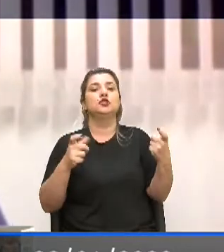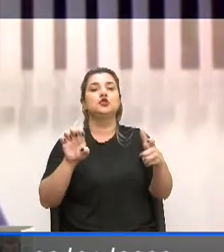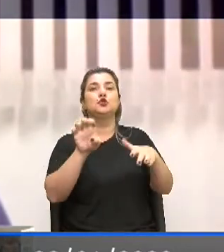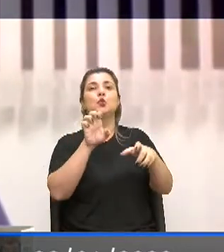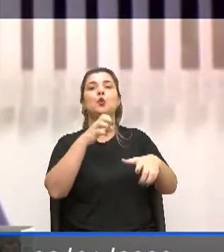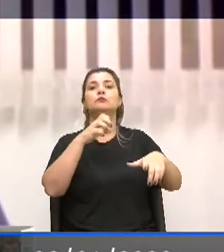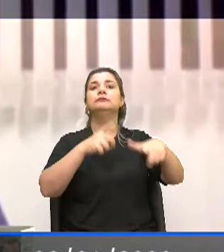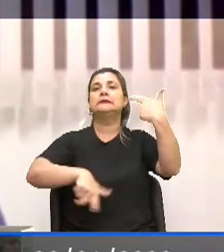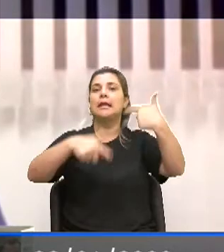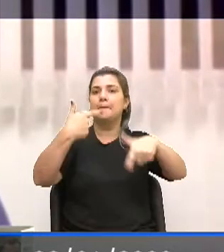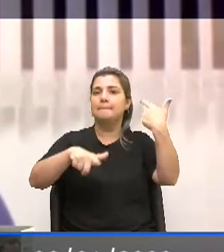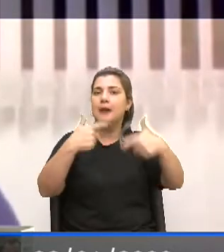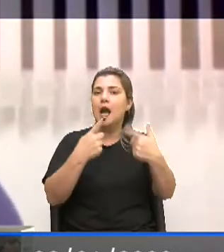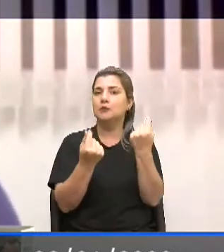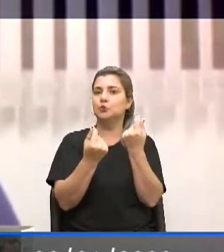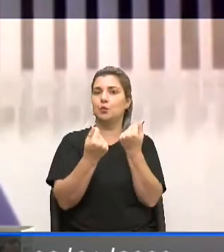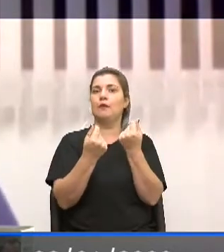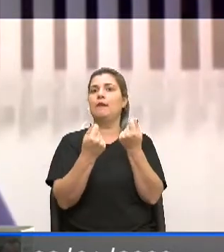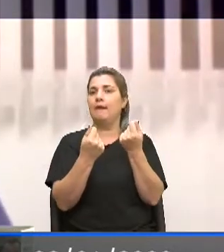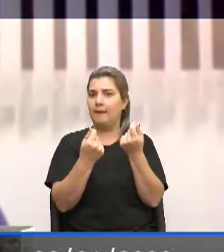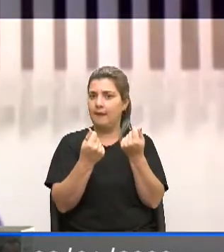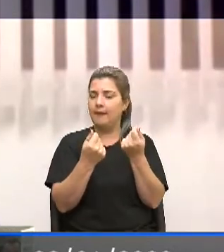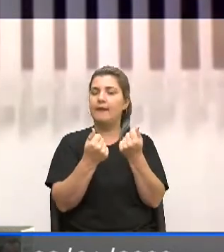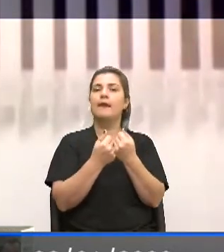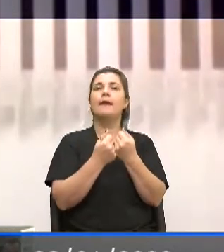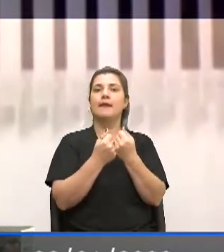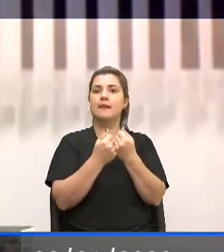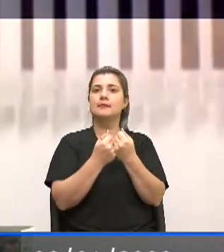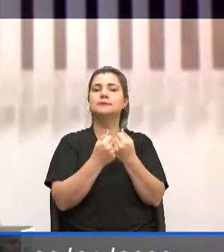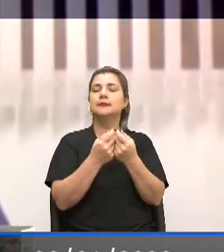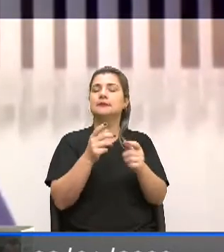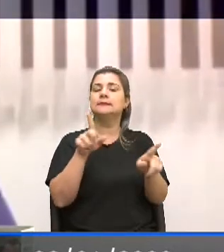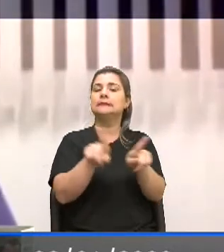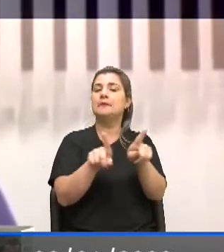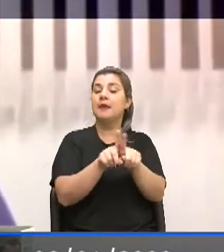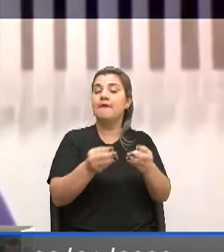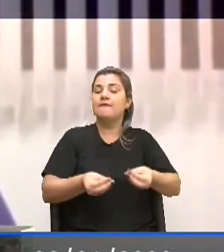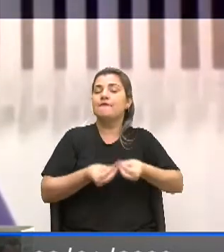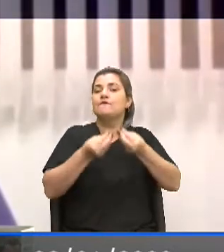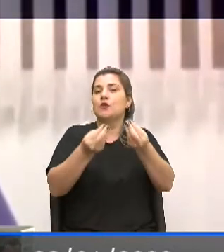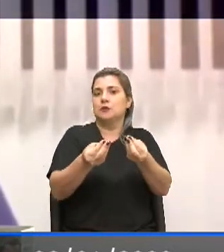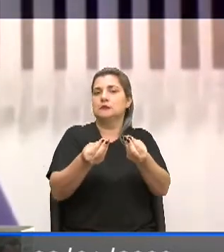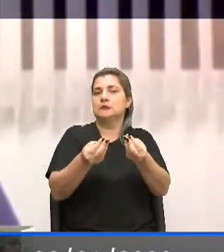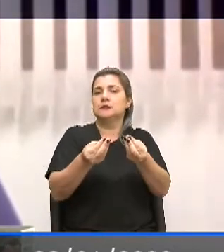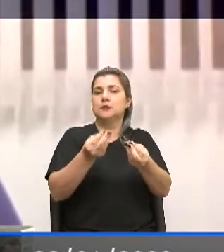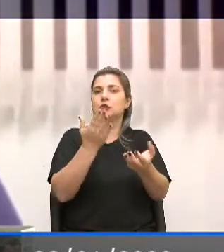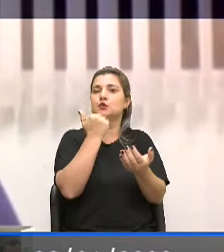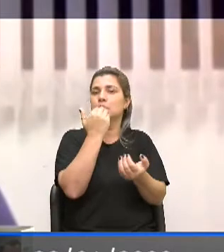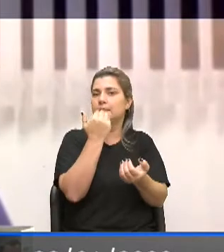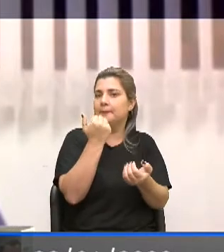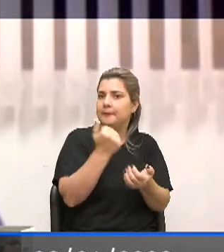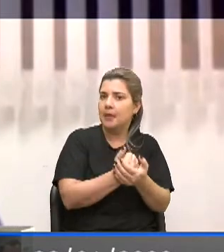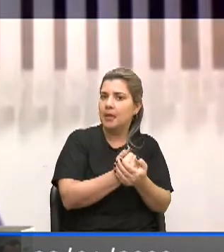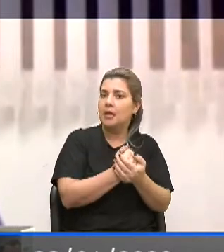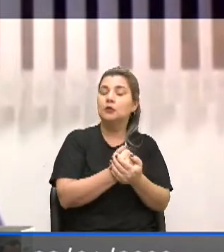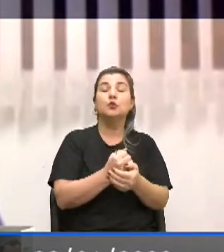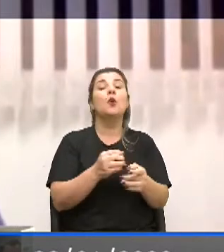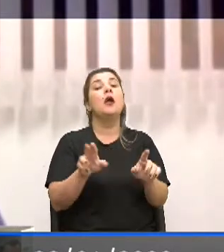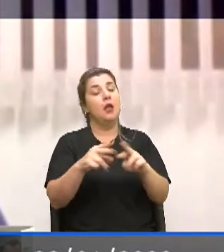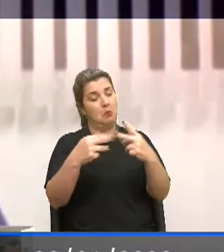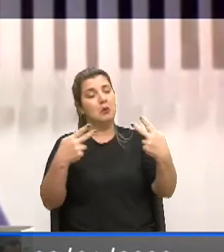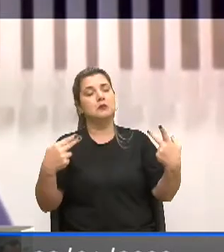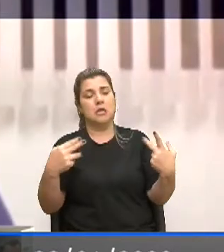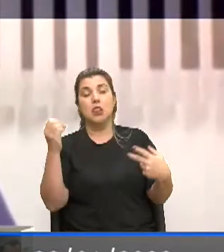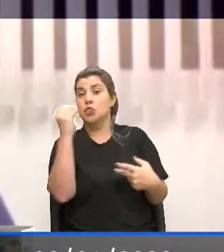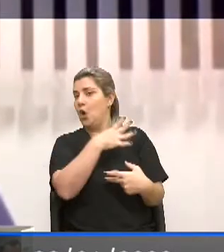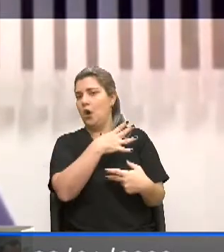desses setores, né? Inclusive para fornecimento de alimentação. Então, é uma coisa nova para todos nós, é uma